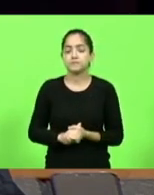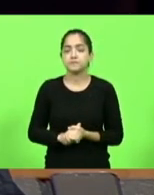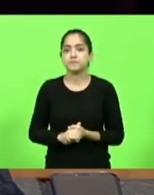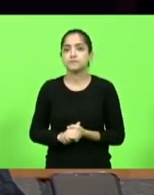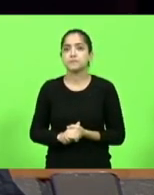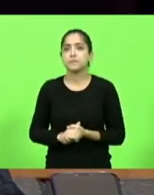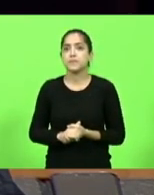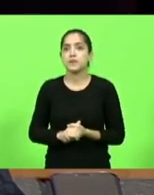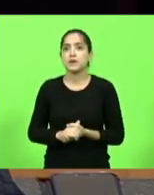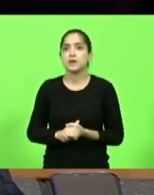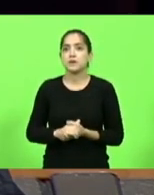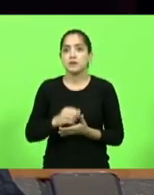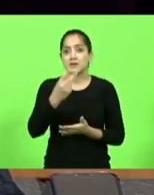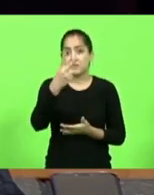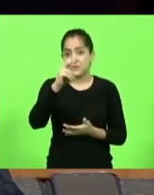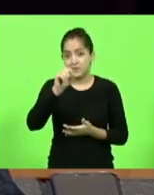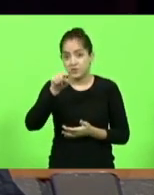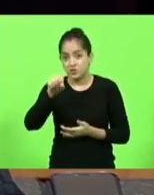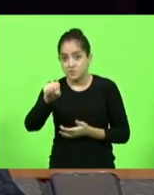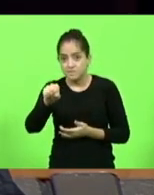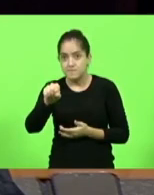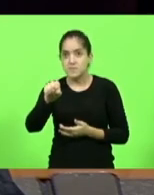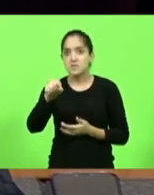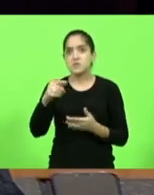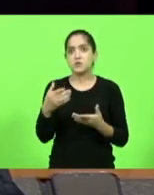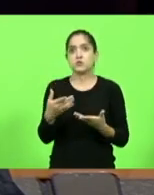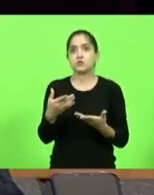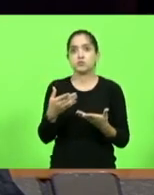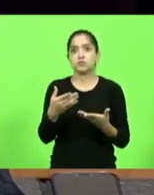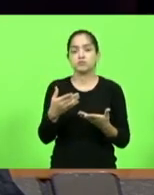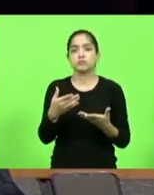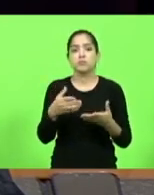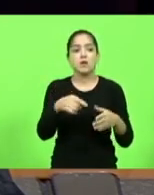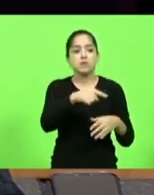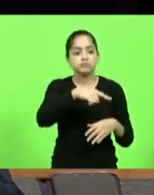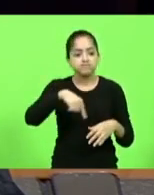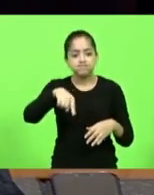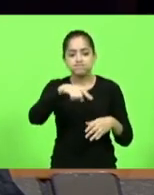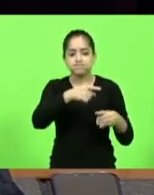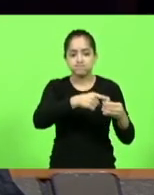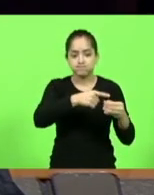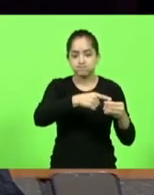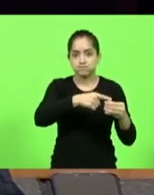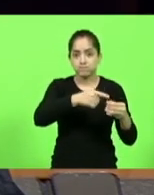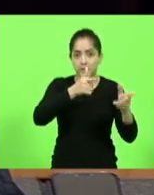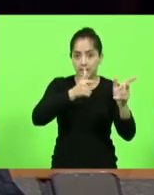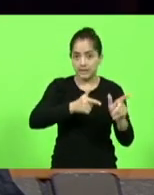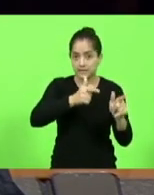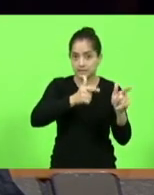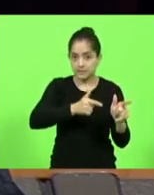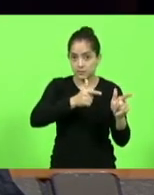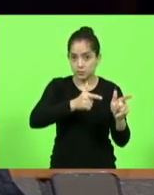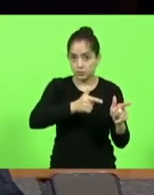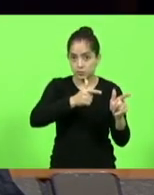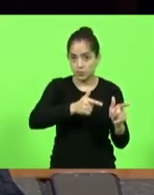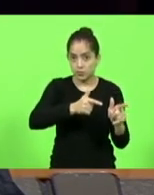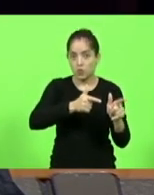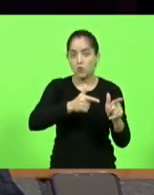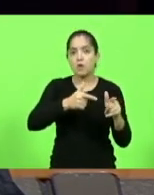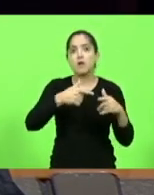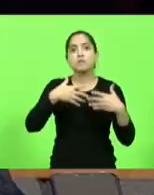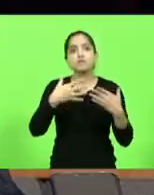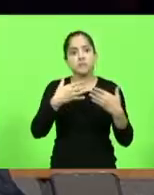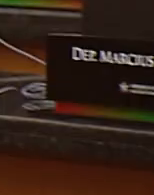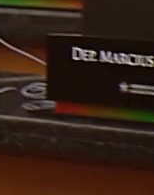São mais de 20 mil unidades. Caçador está entre os 10 municípios que mais consomem